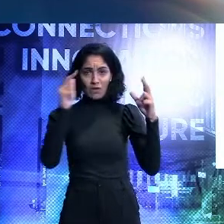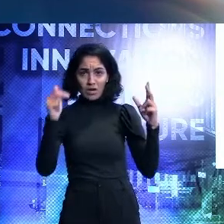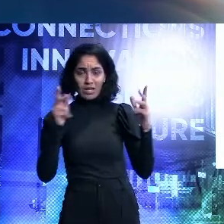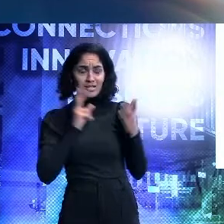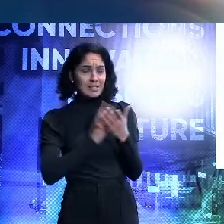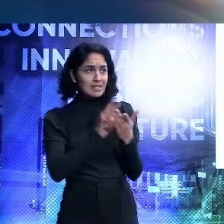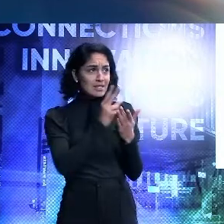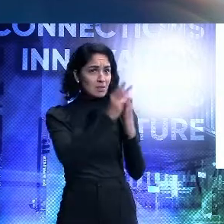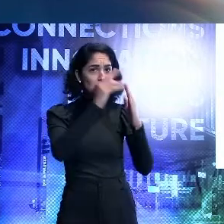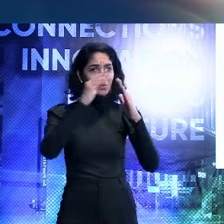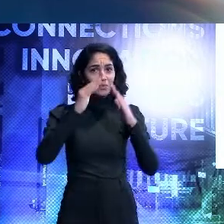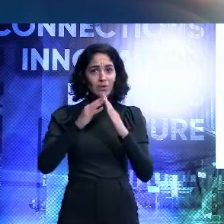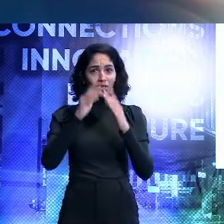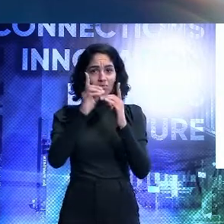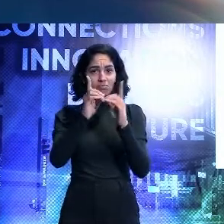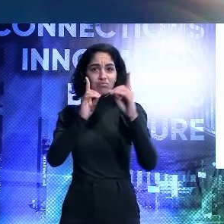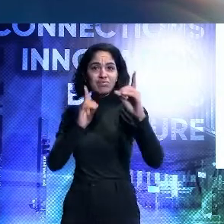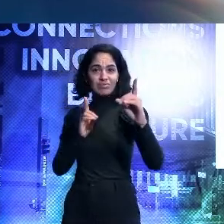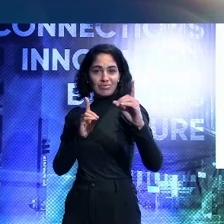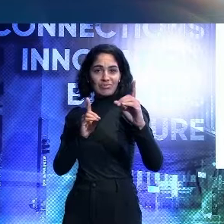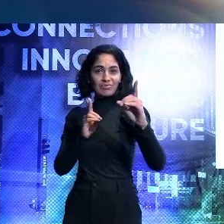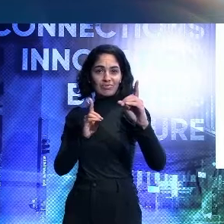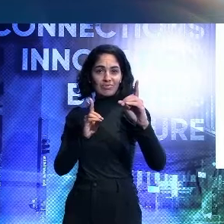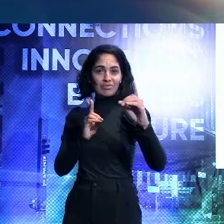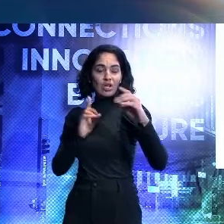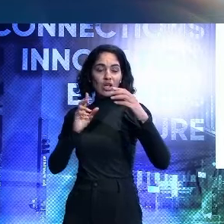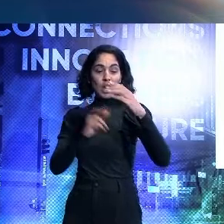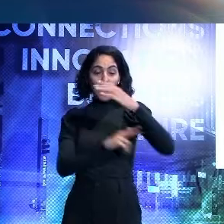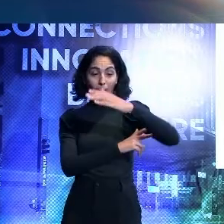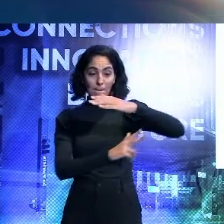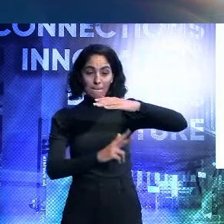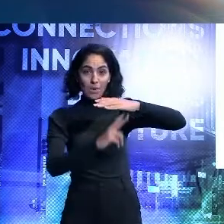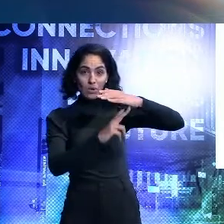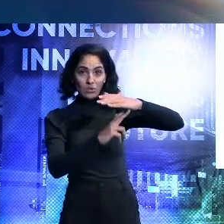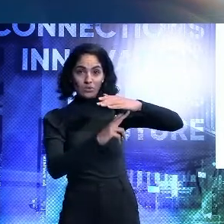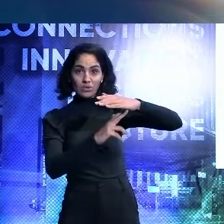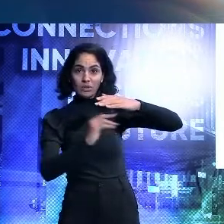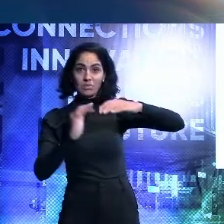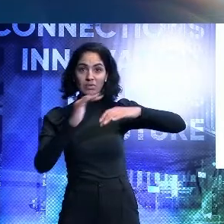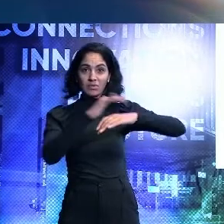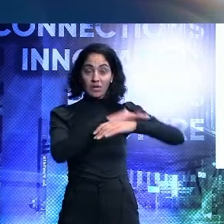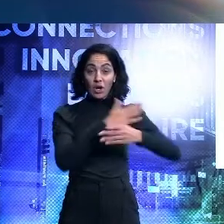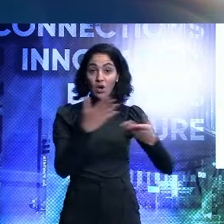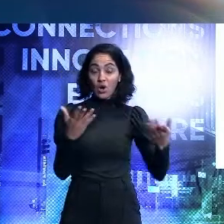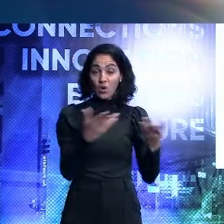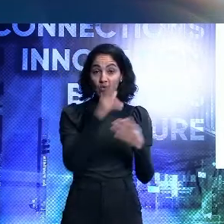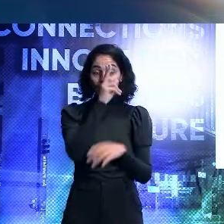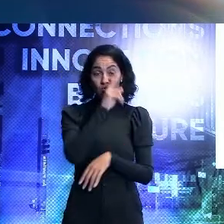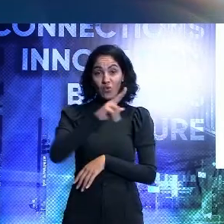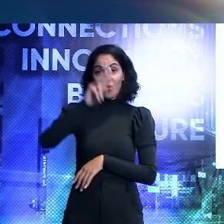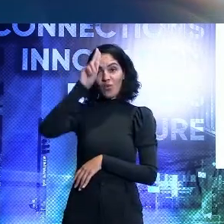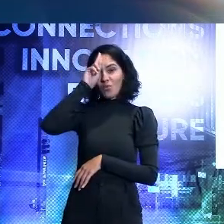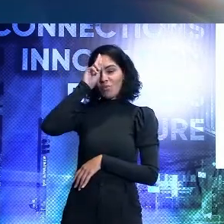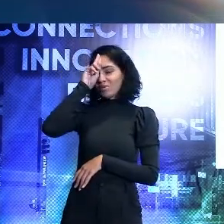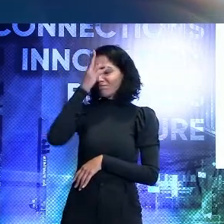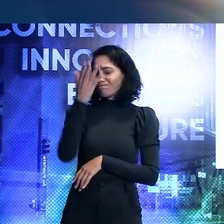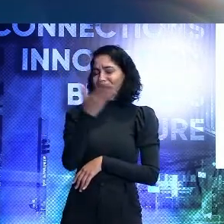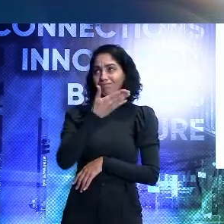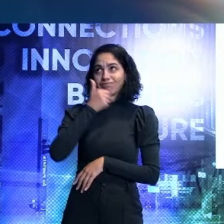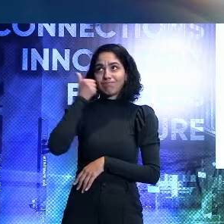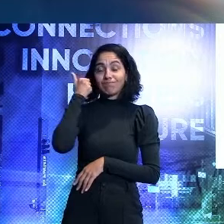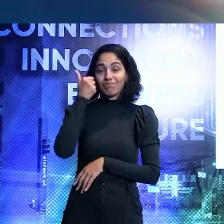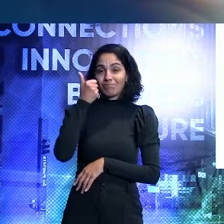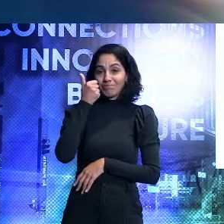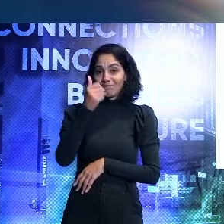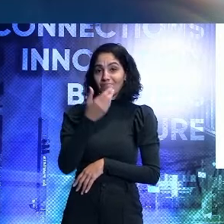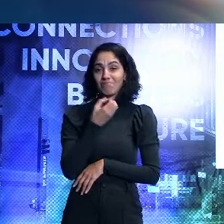no continente. Olha que legal, né? Atravessando a ponte todo dia. Hoje eu atravessei de Uber. Meu Deus do céu, que coisa boa. E aí, gente,